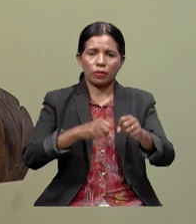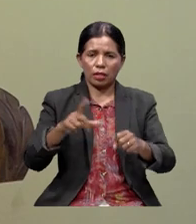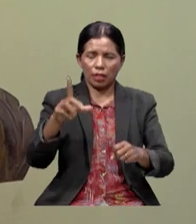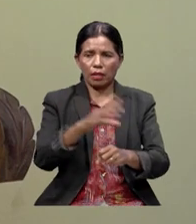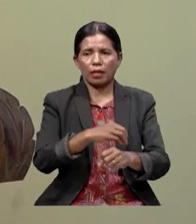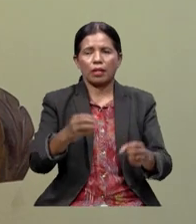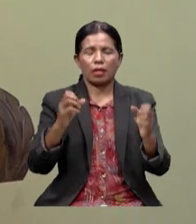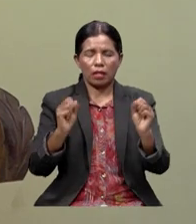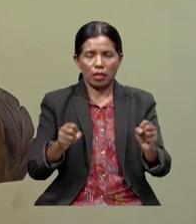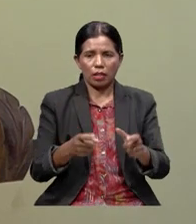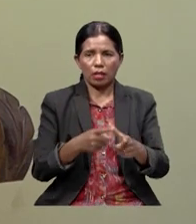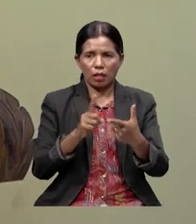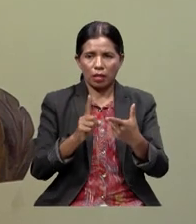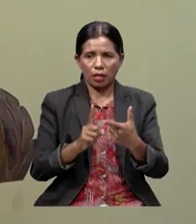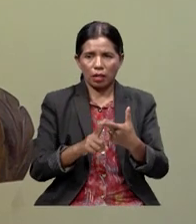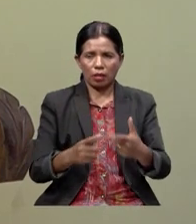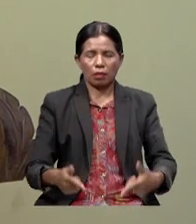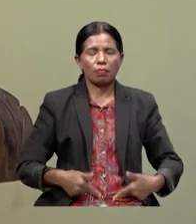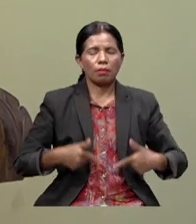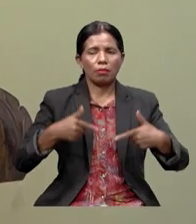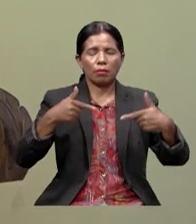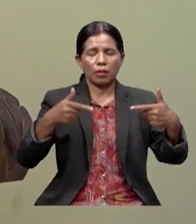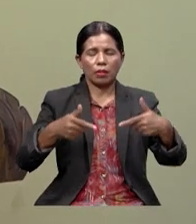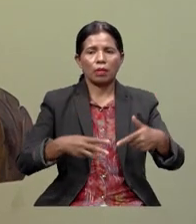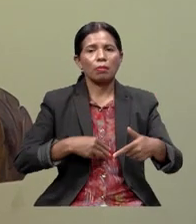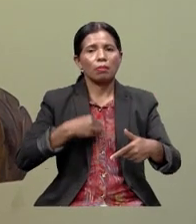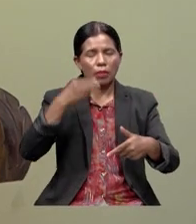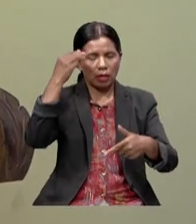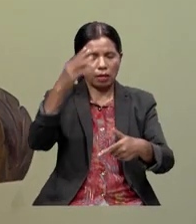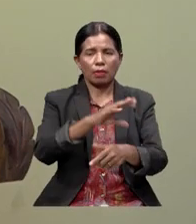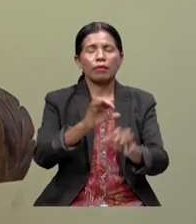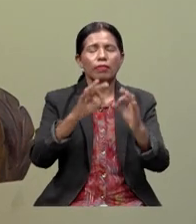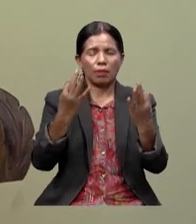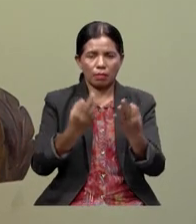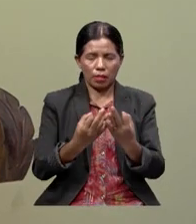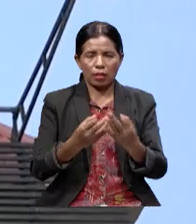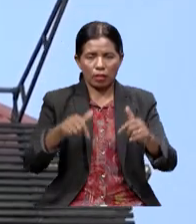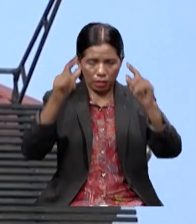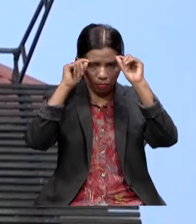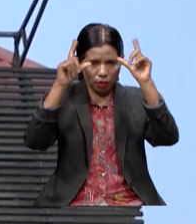a destruição de valores e princípios moral para a família e a sociedade timorense.